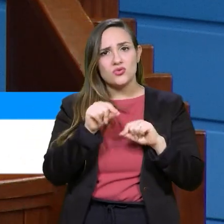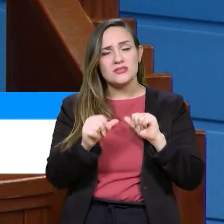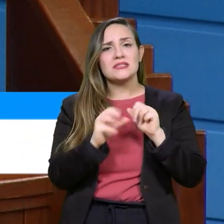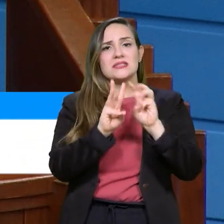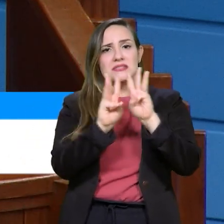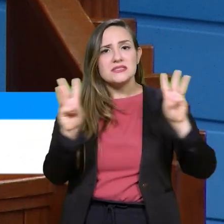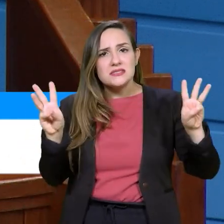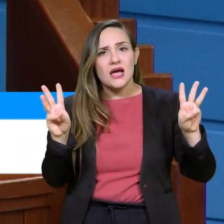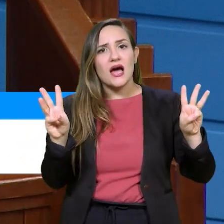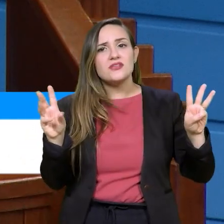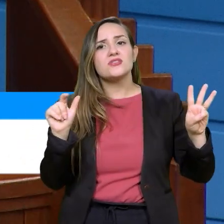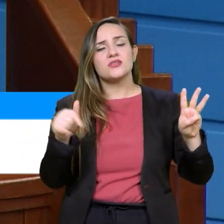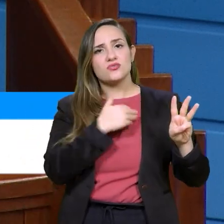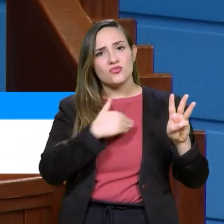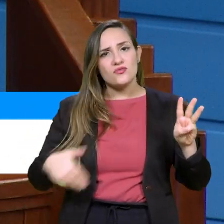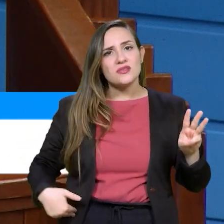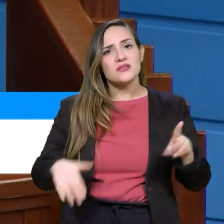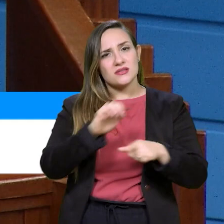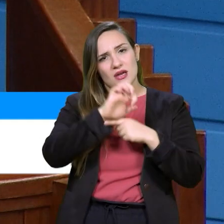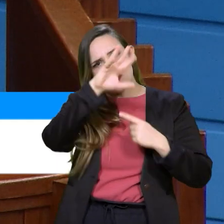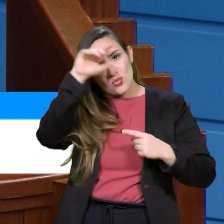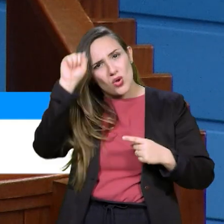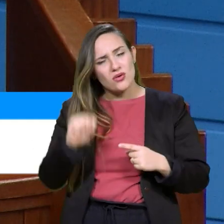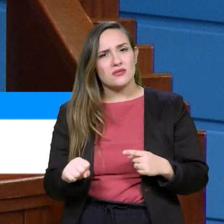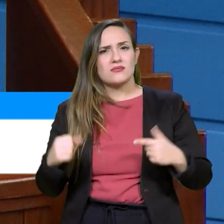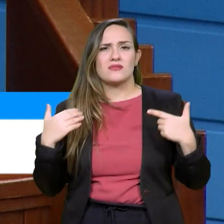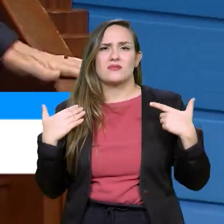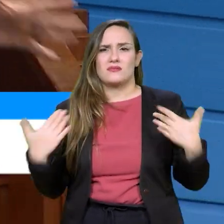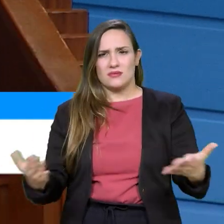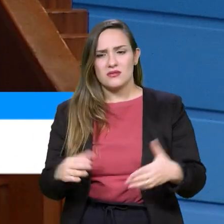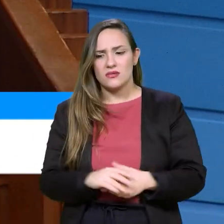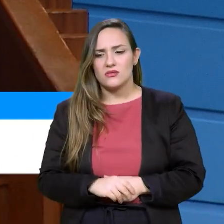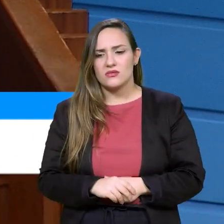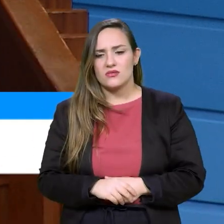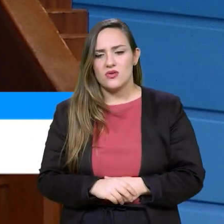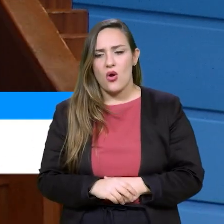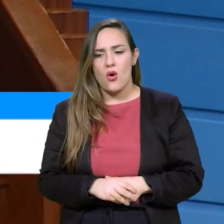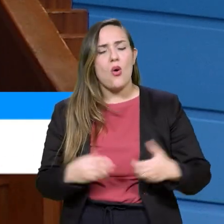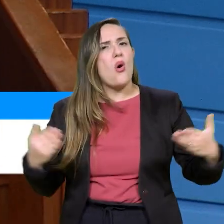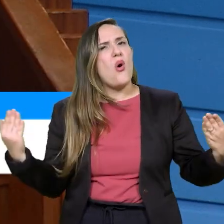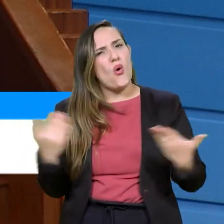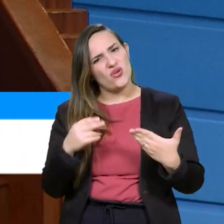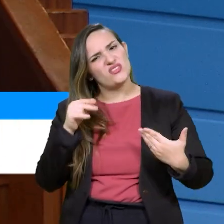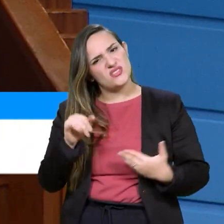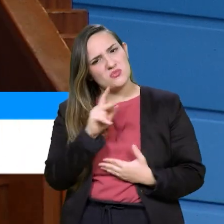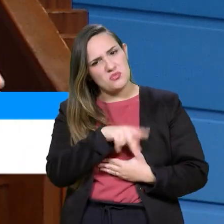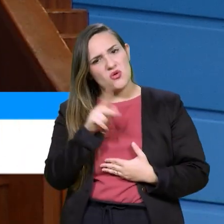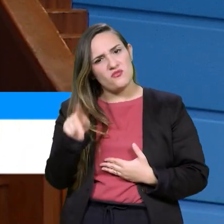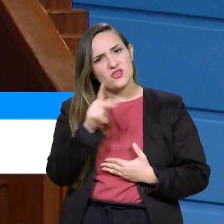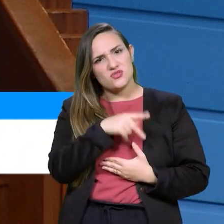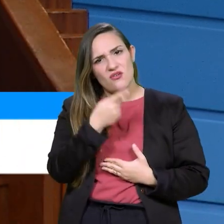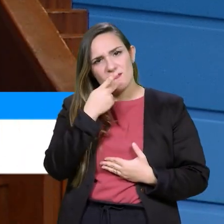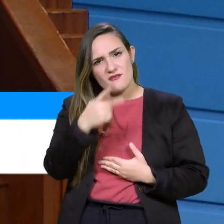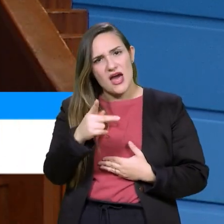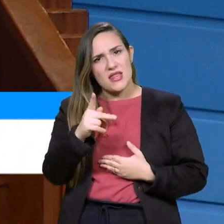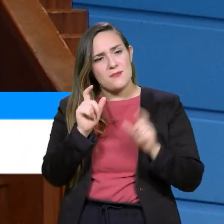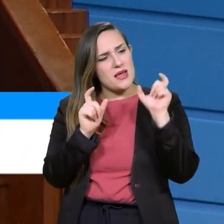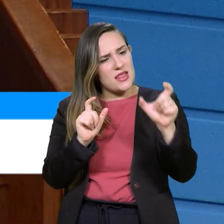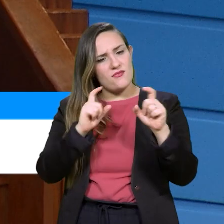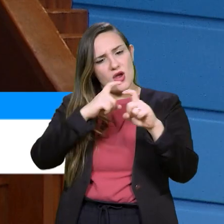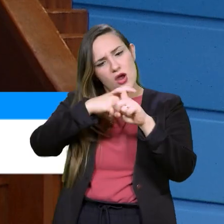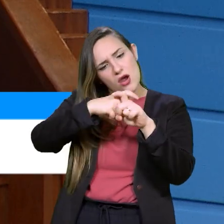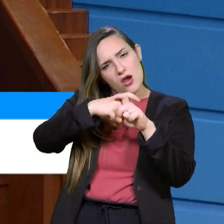da Fundesport, Governo do Mato Grosso do Sul. Hoje, se o professor deputado Rafael Tavares falar